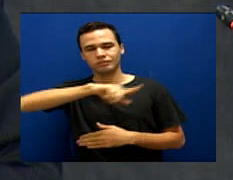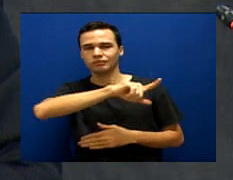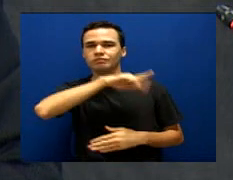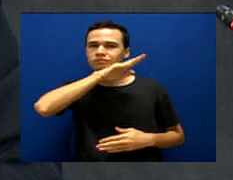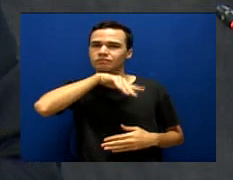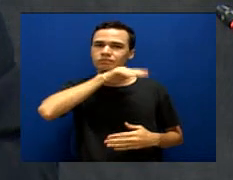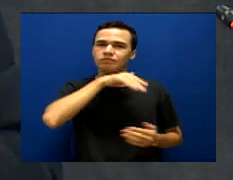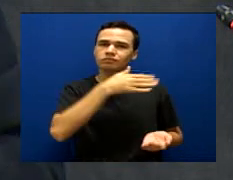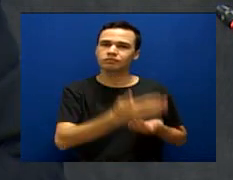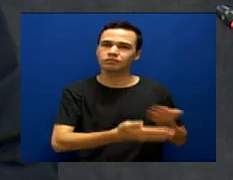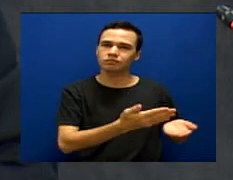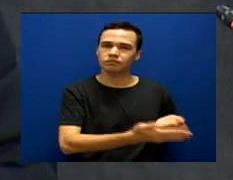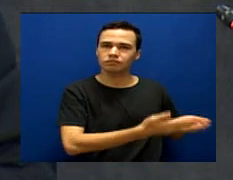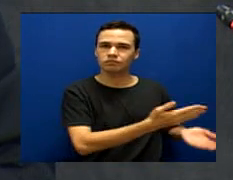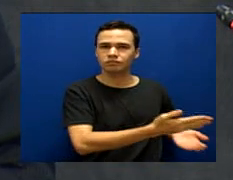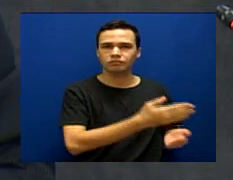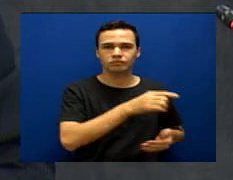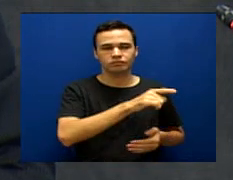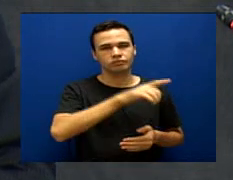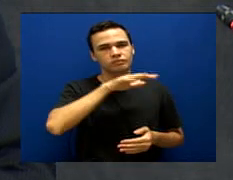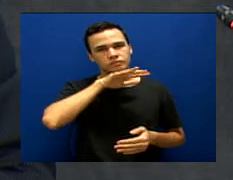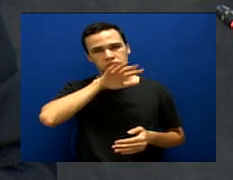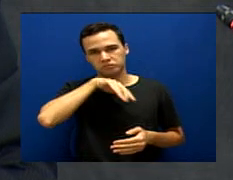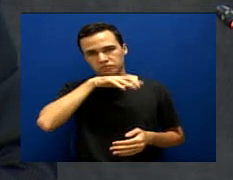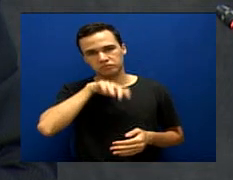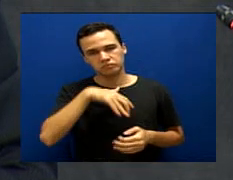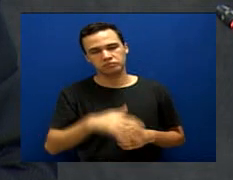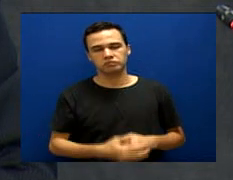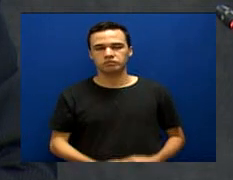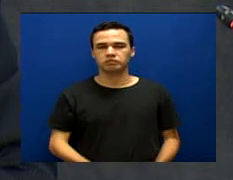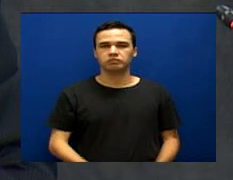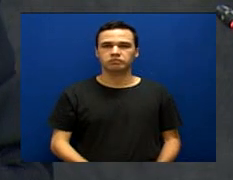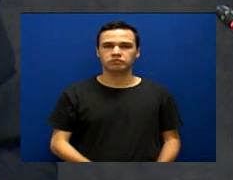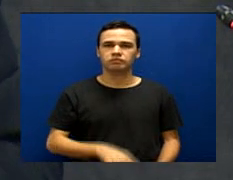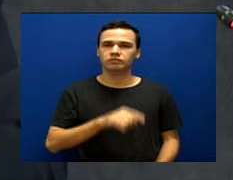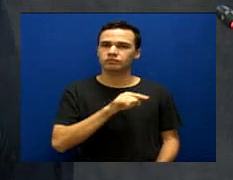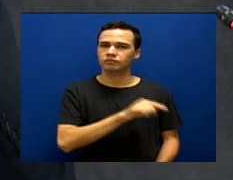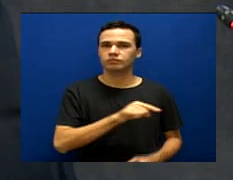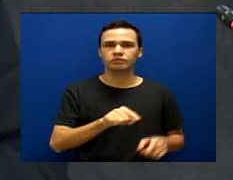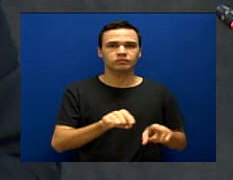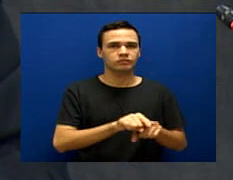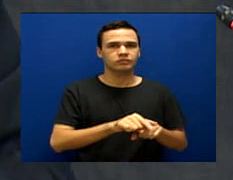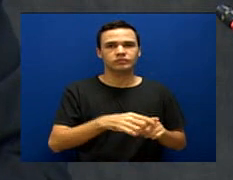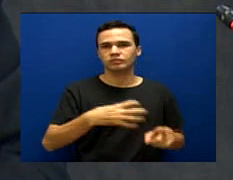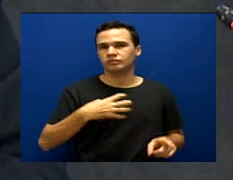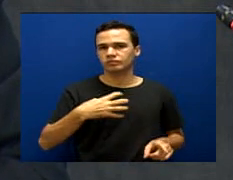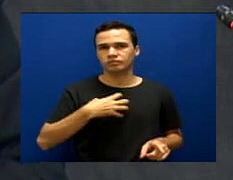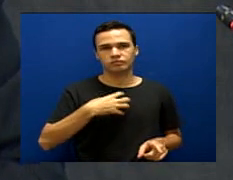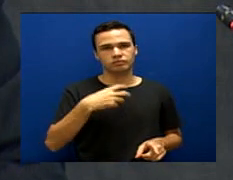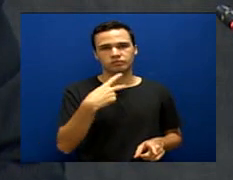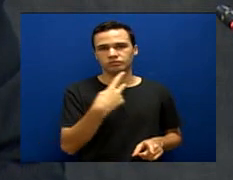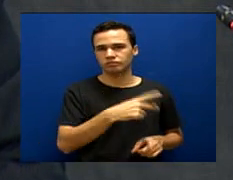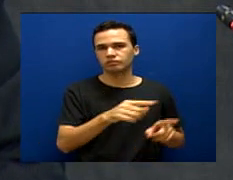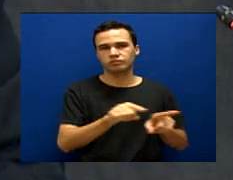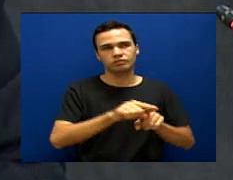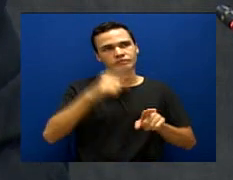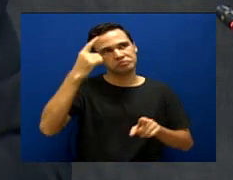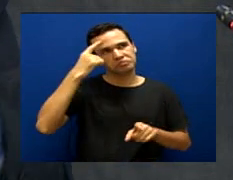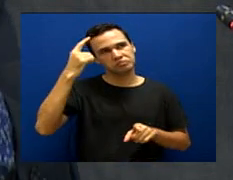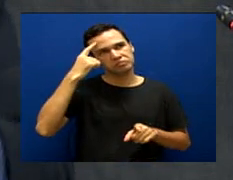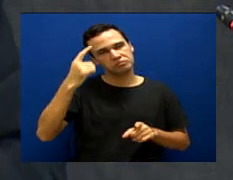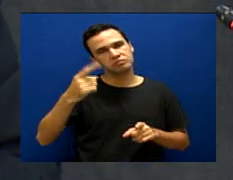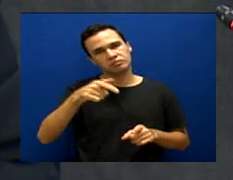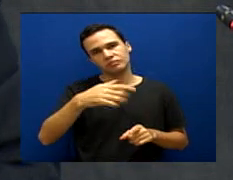luta desses animaizinhos que têm as mesmas, são seres sencientes, como todos falam, né? Têm as